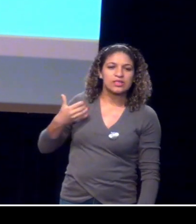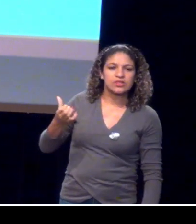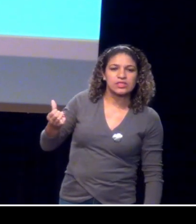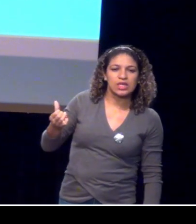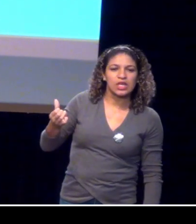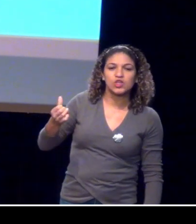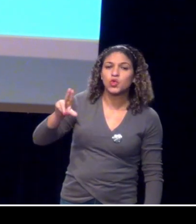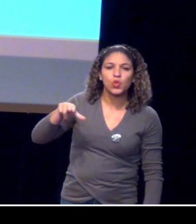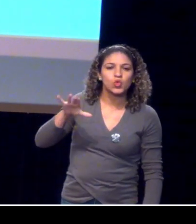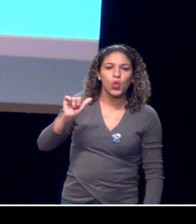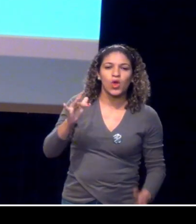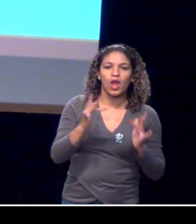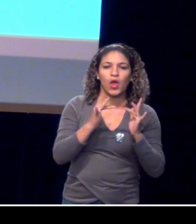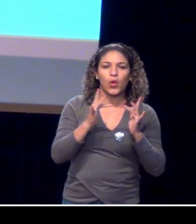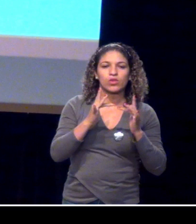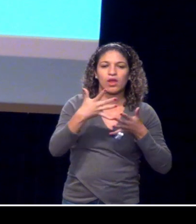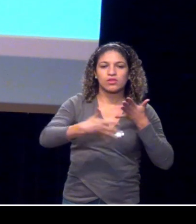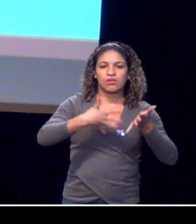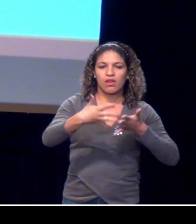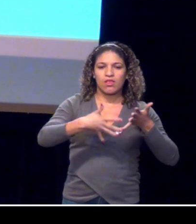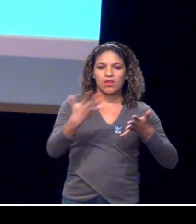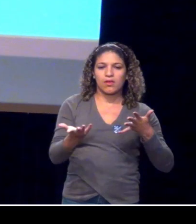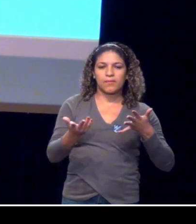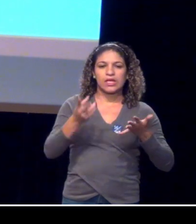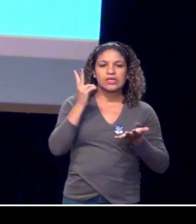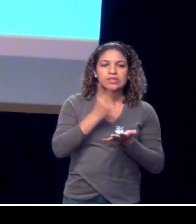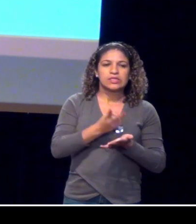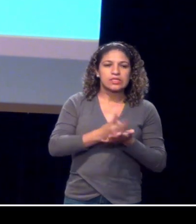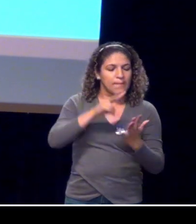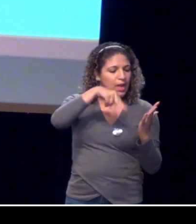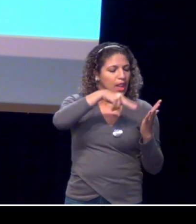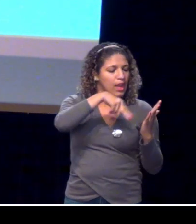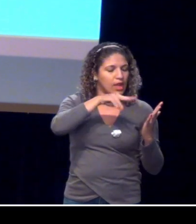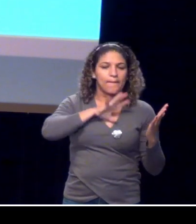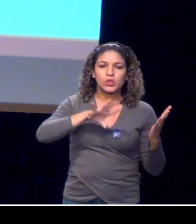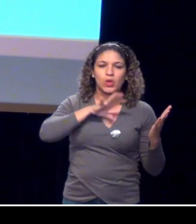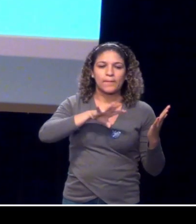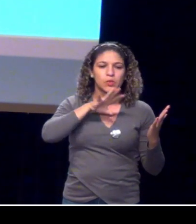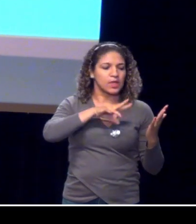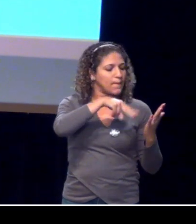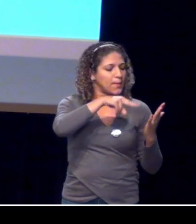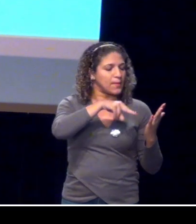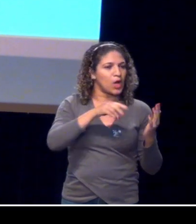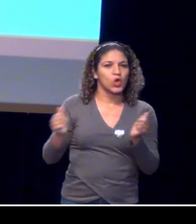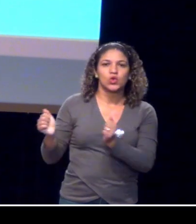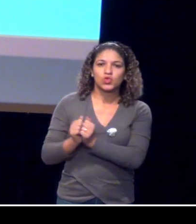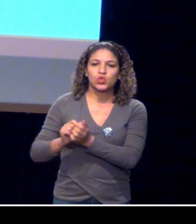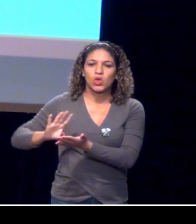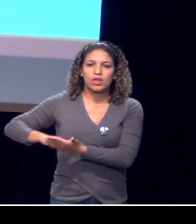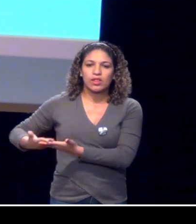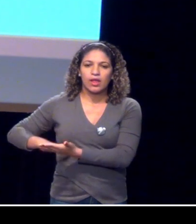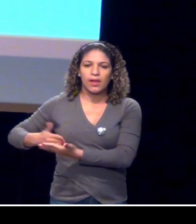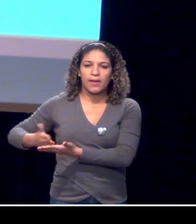idade, sem nunca ter tido relações com Libras, sem entender o português oral, óbvio, com um intérprete,